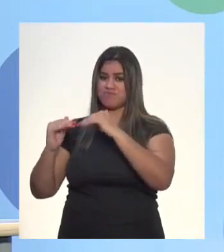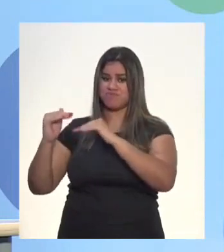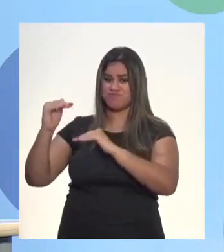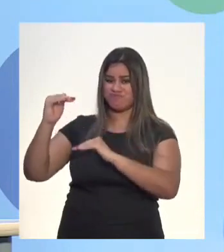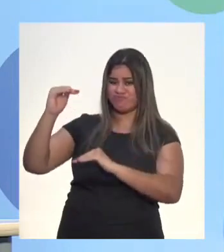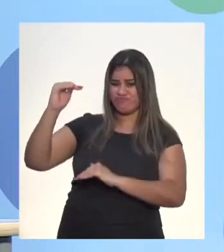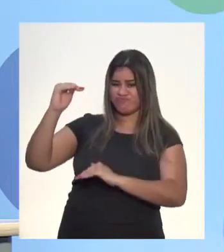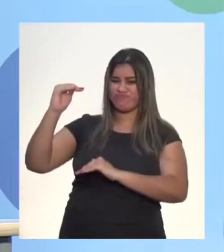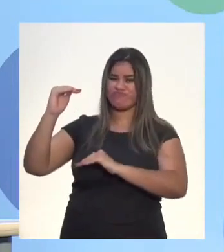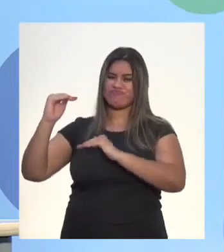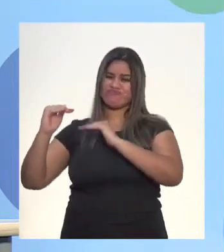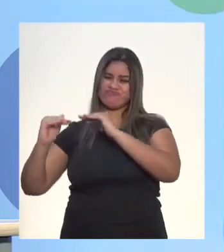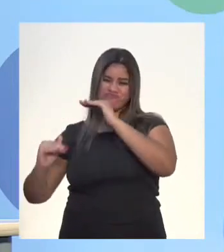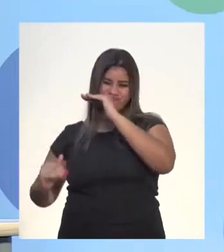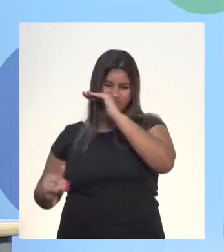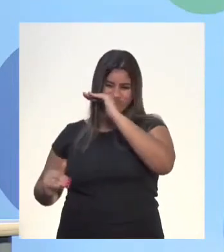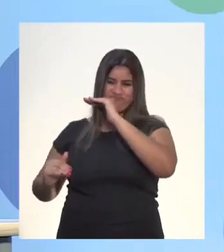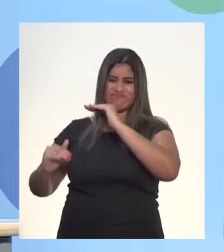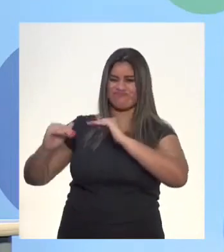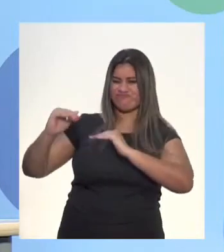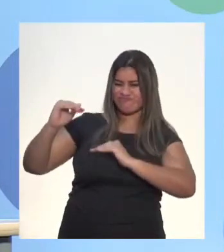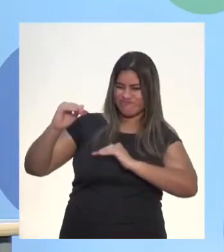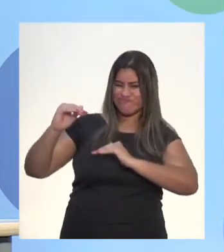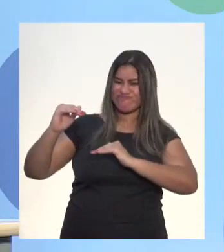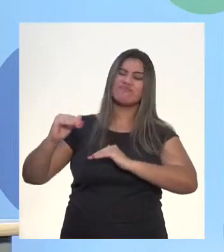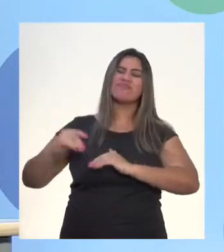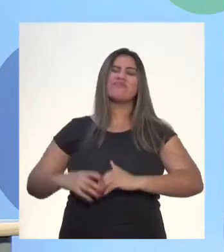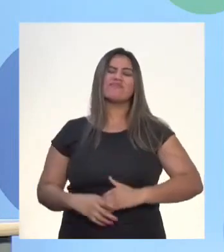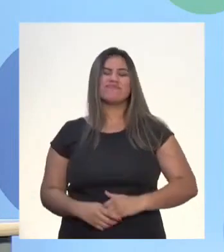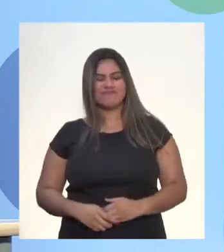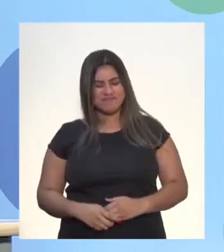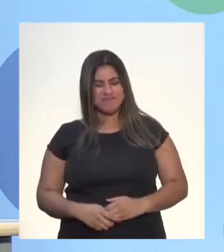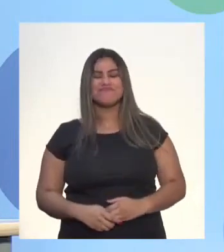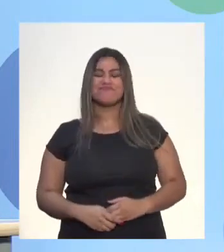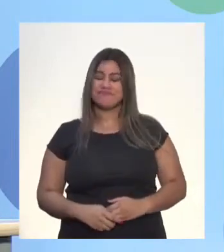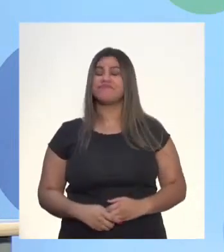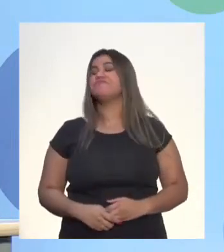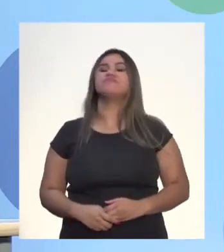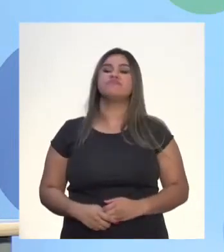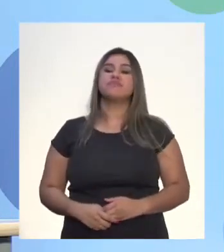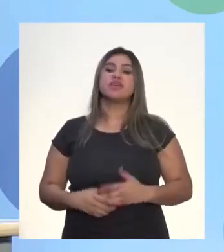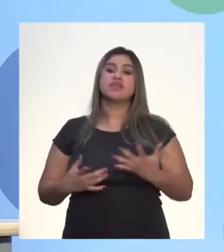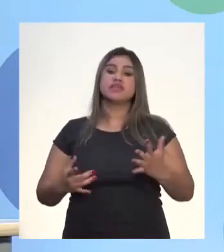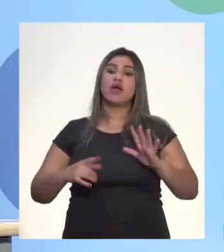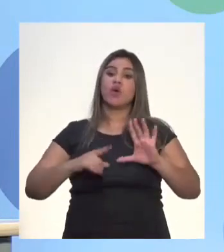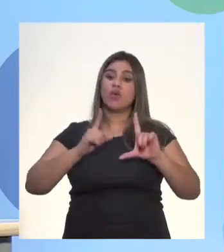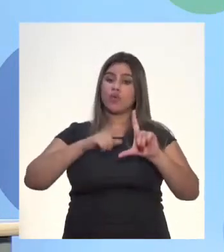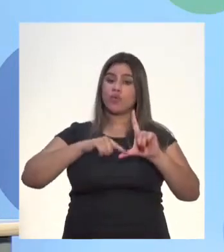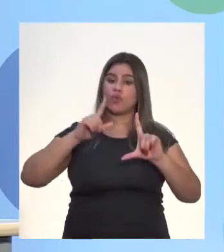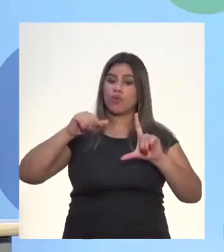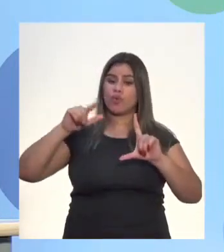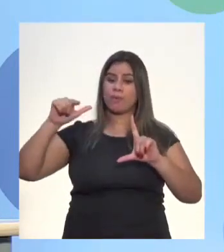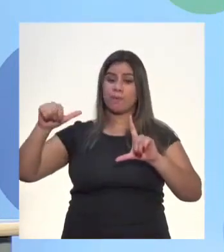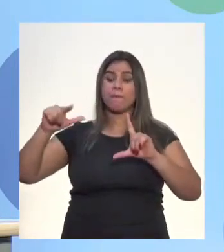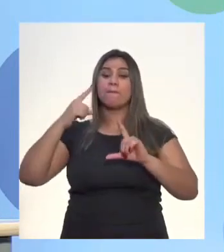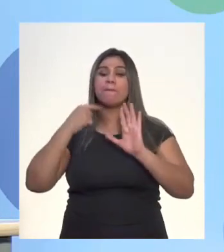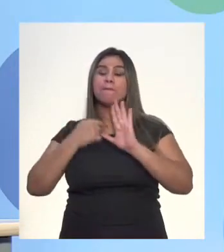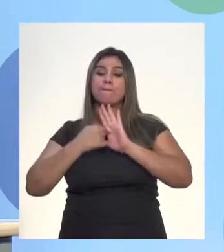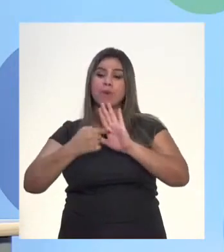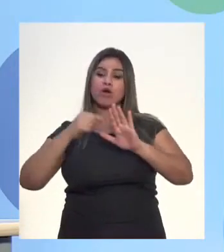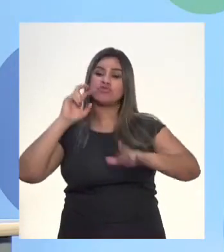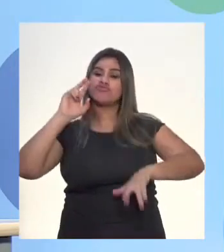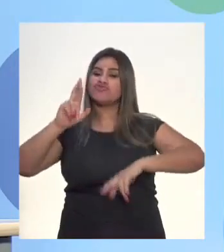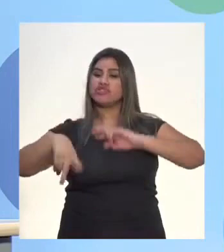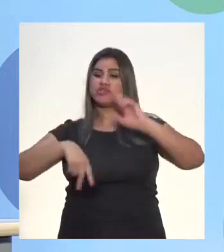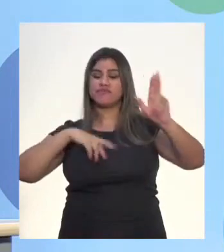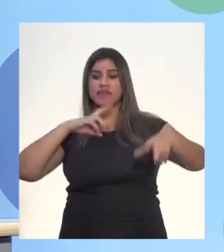Brasil. Né? Então, esse índice ele demonstra as diferenças abissais, né, que